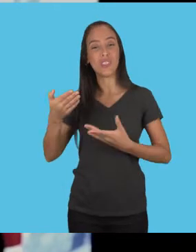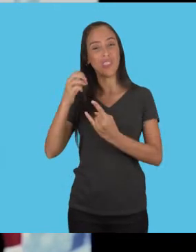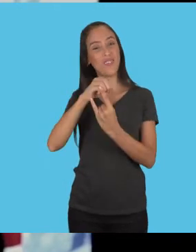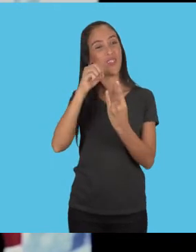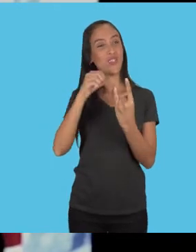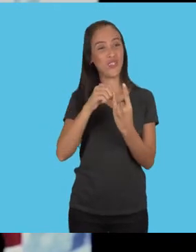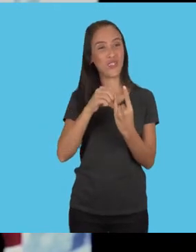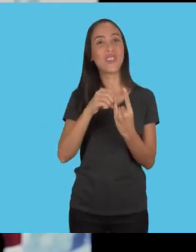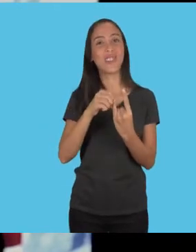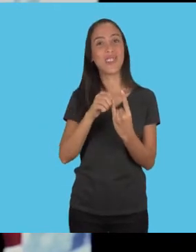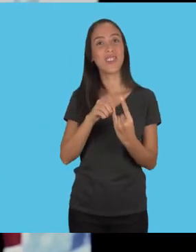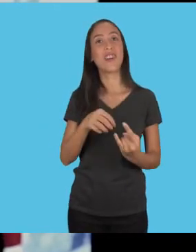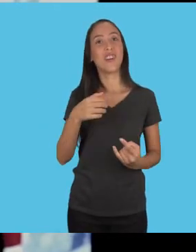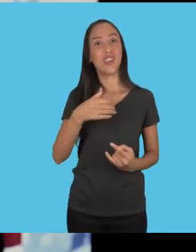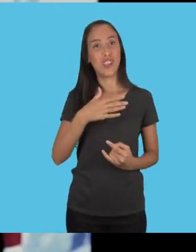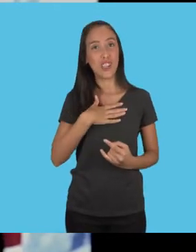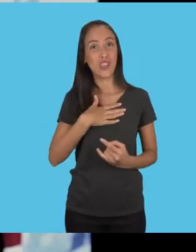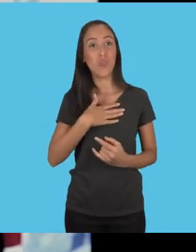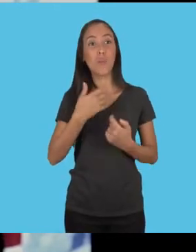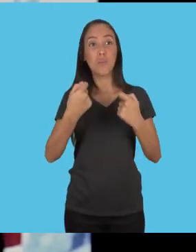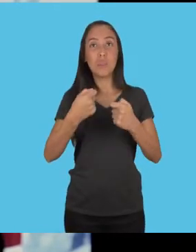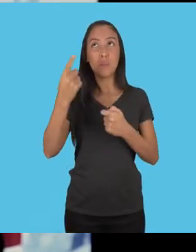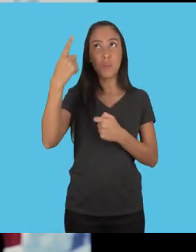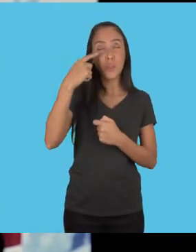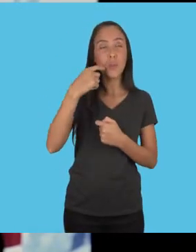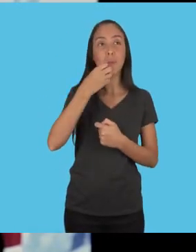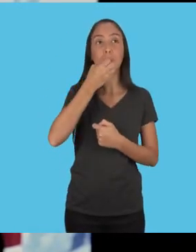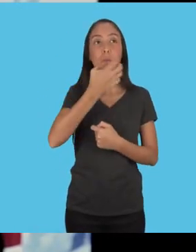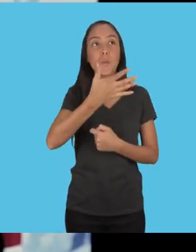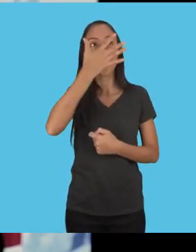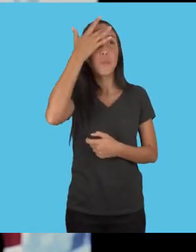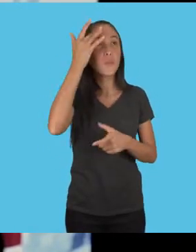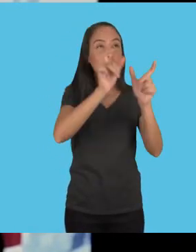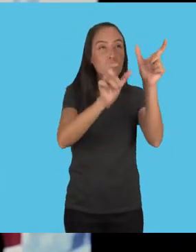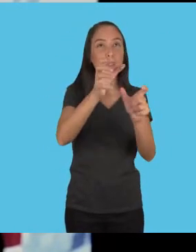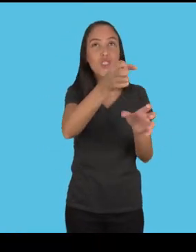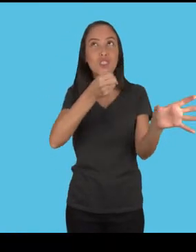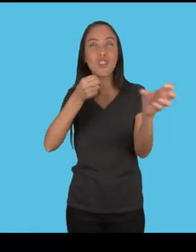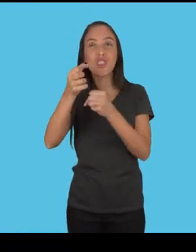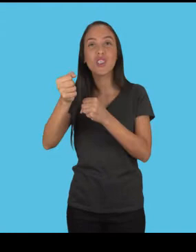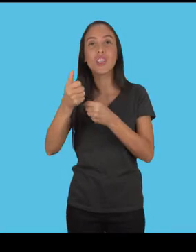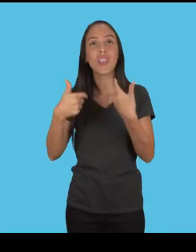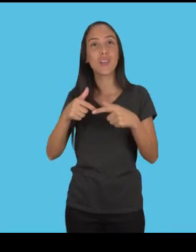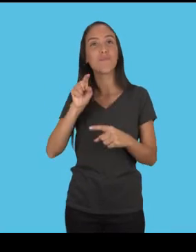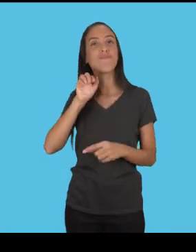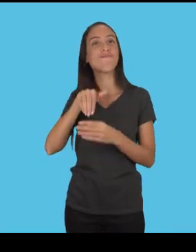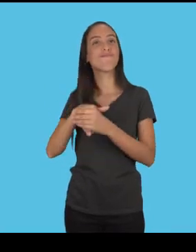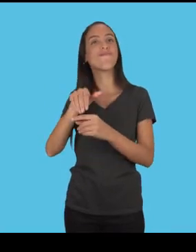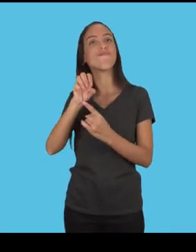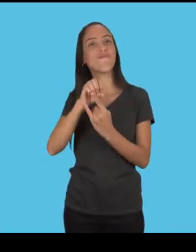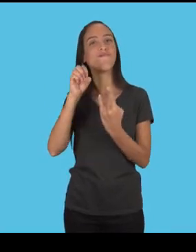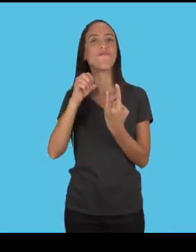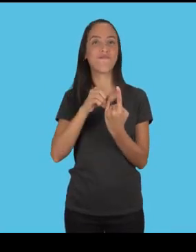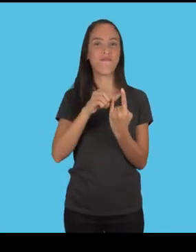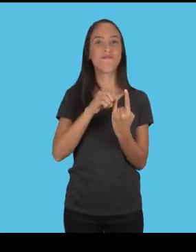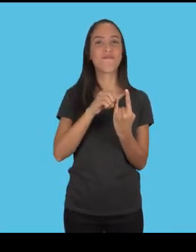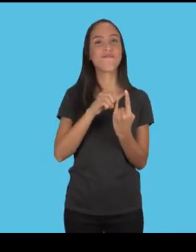estou encarregado de trazer boas cabeças para a Fiocruz. Ele deu uma contribuição, eu